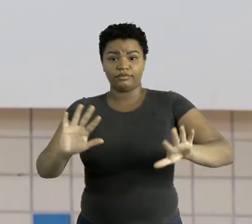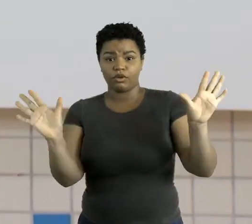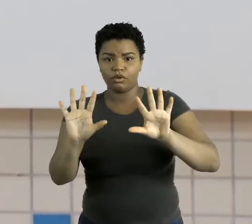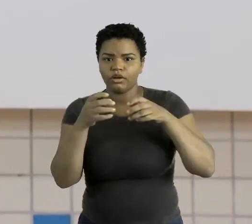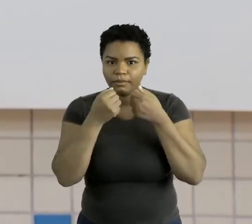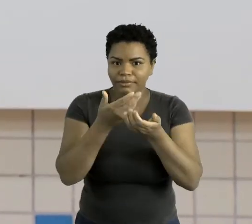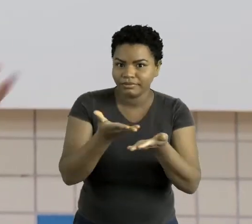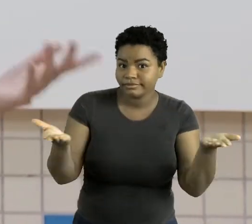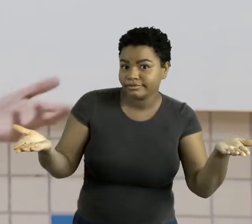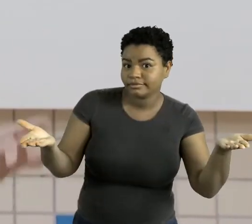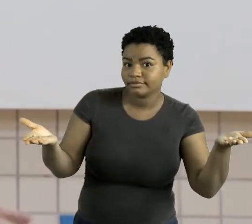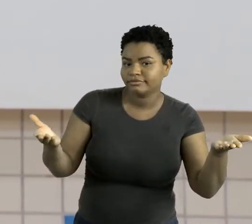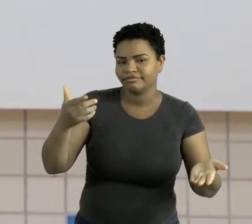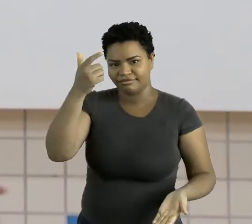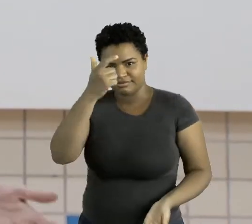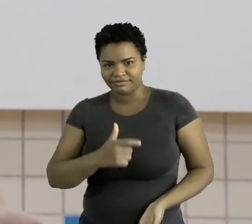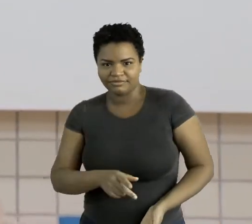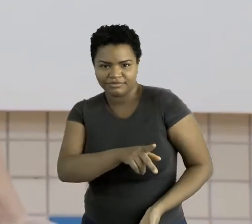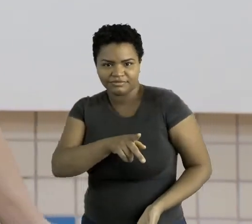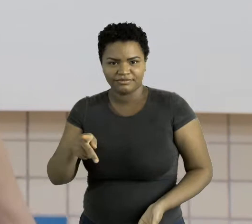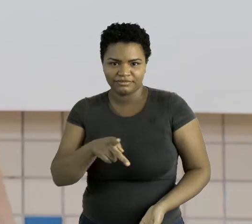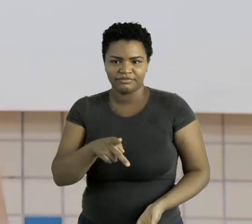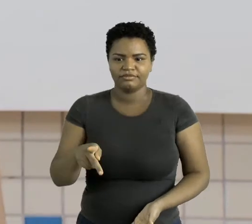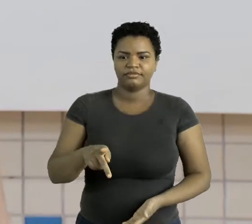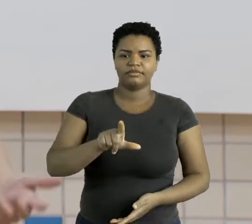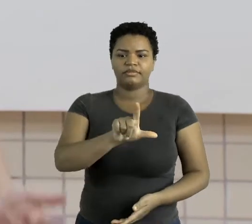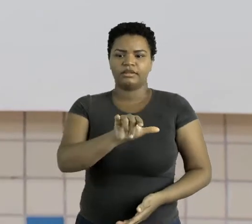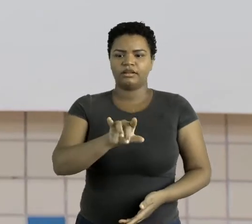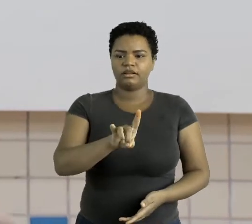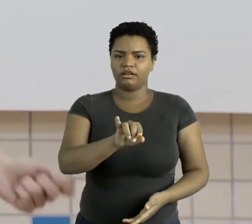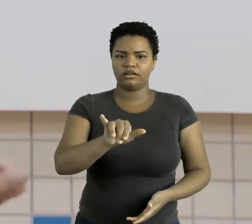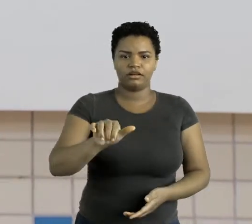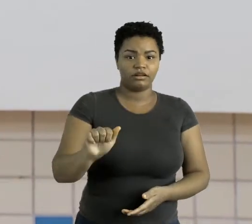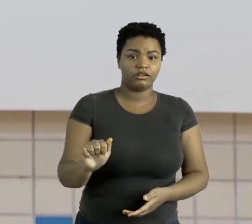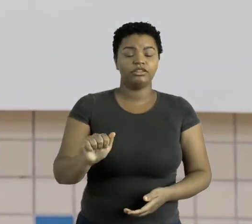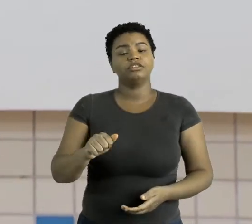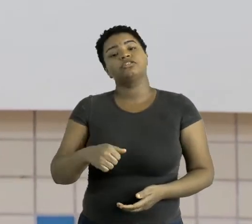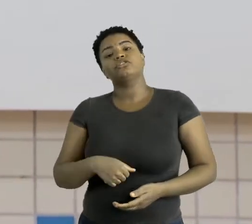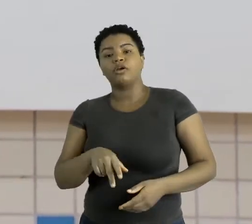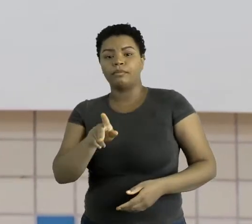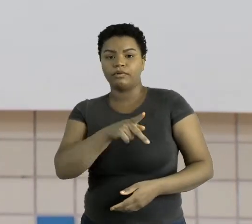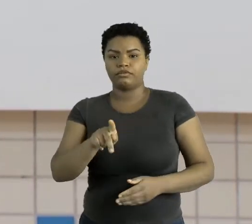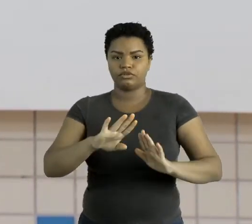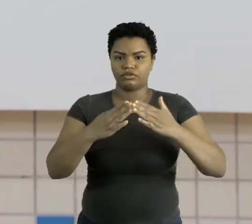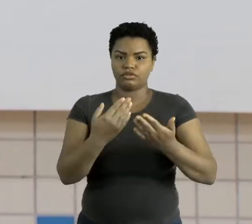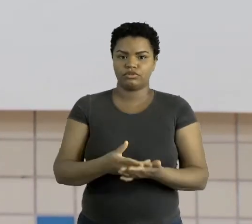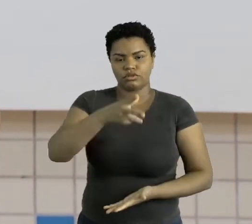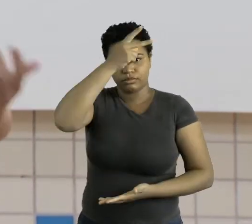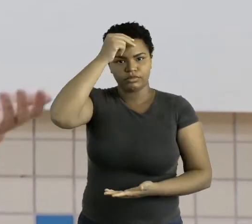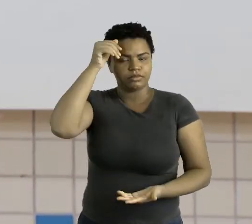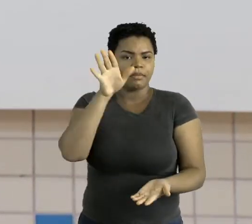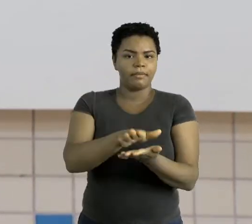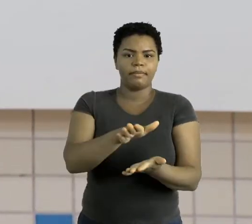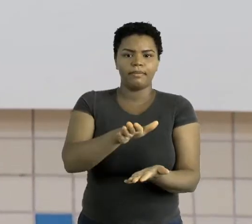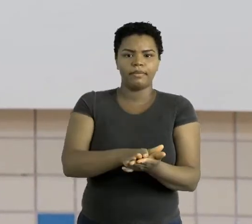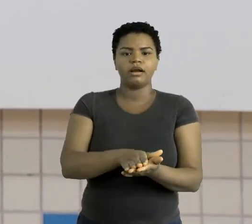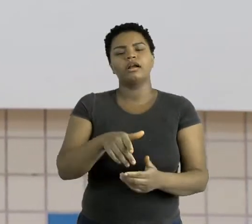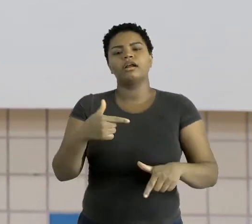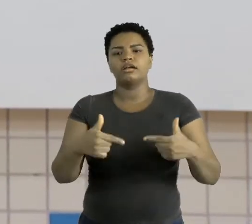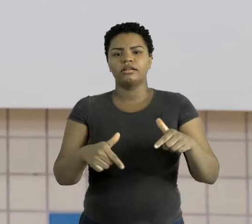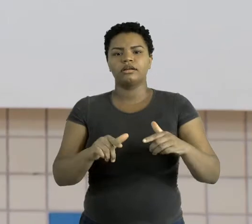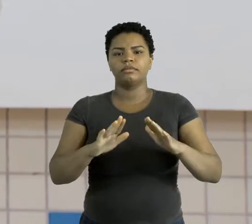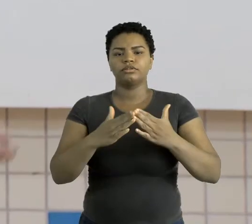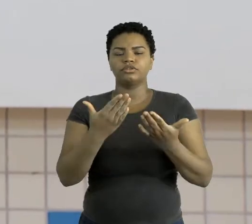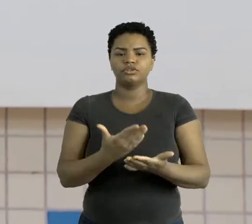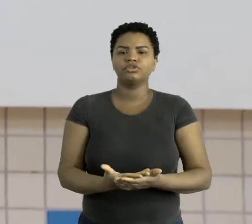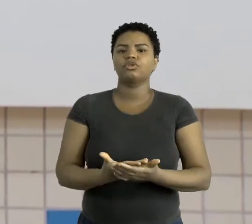tudo bem com vocês? Sou eu, a professora Lídia Gouveia, sou professora da Rede Municipal de Educação de Palmas, trabalho na ETI Carolina